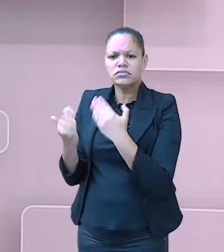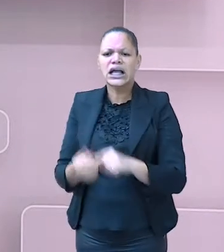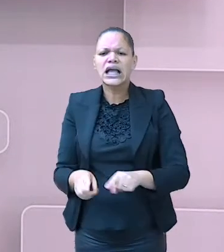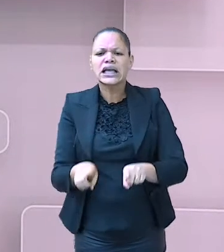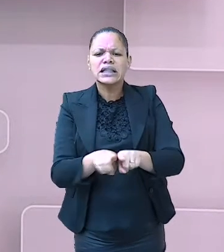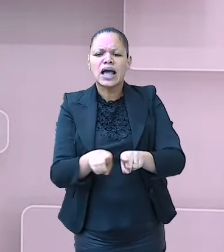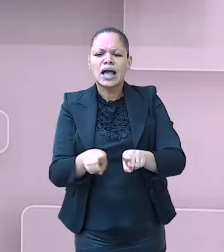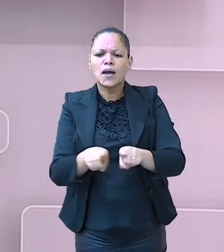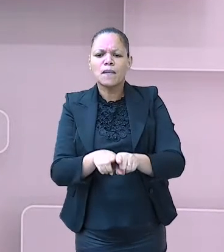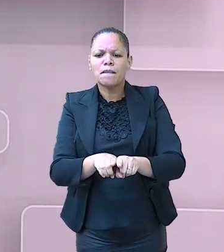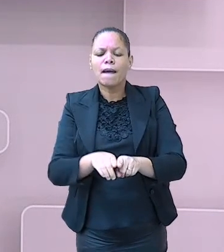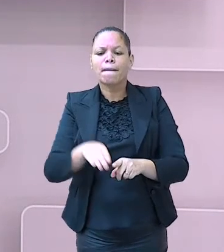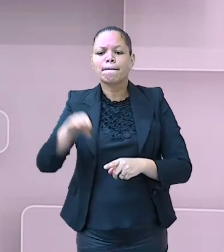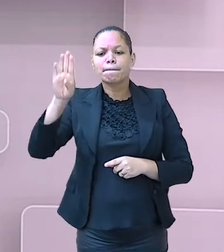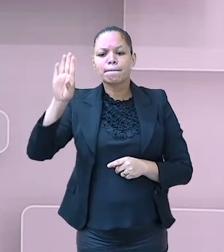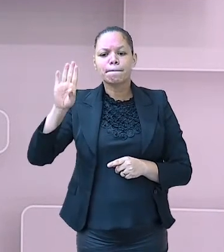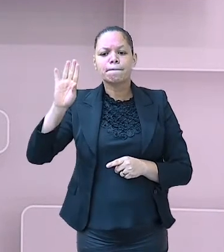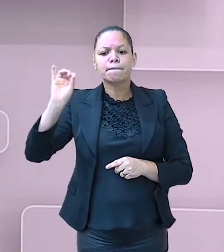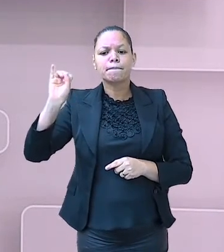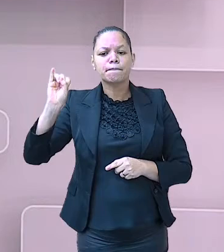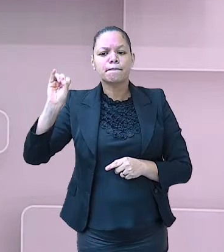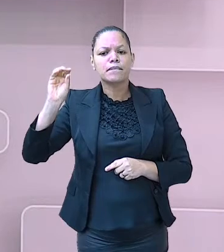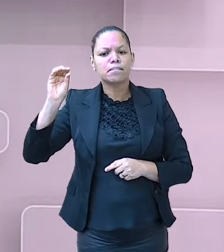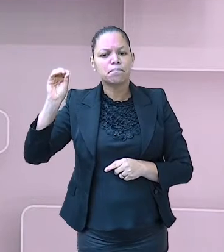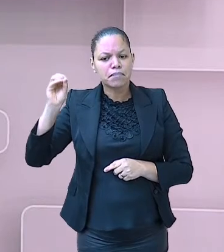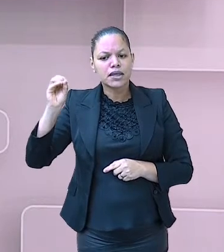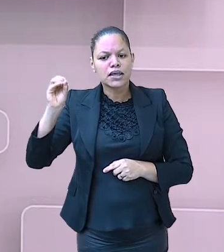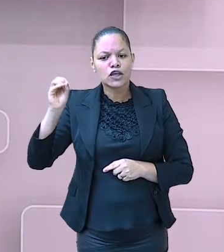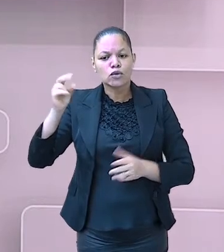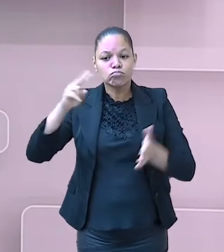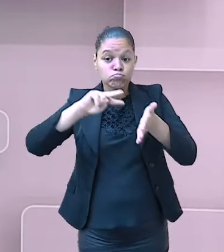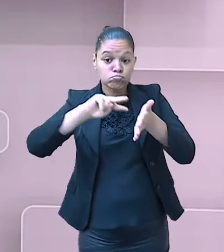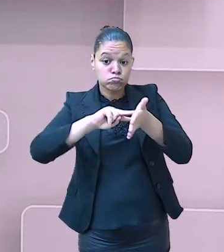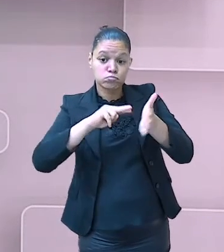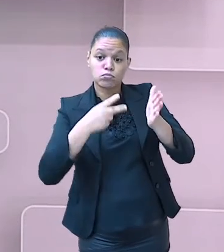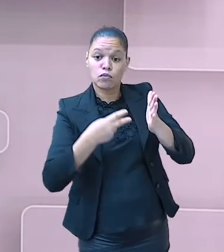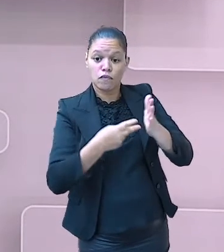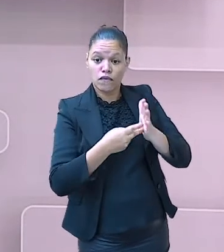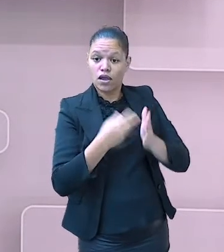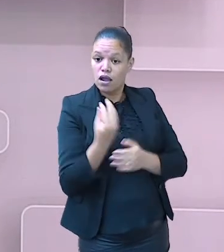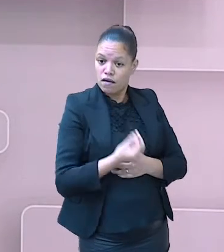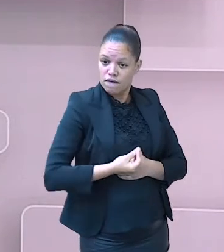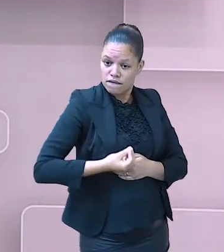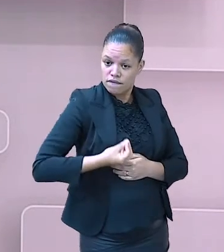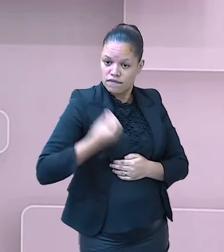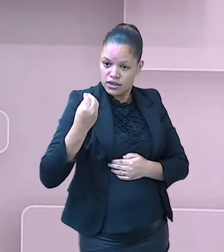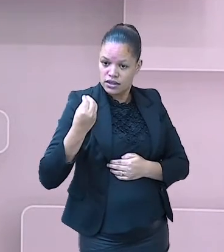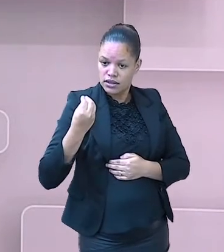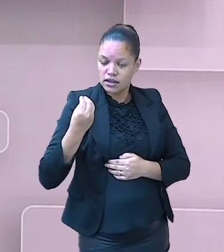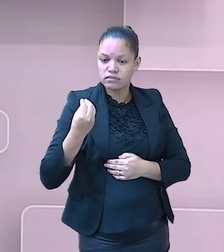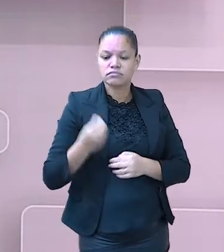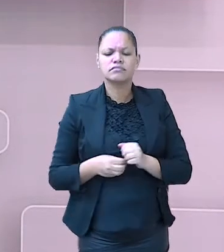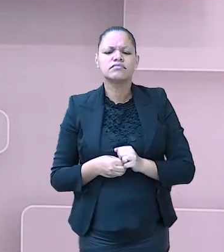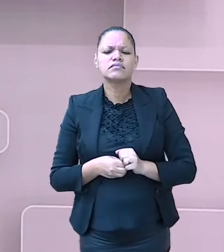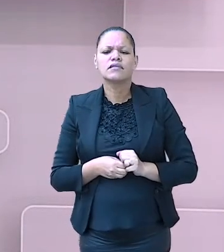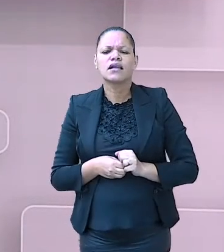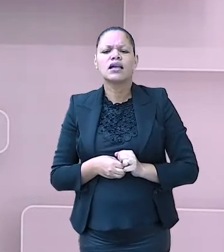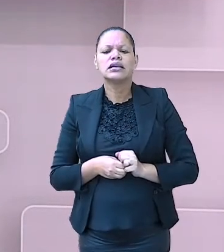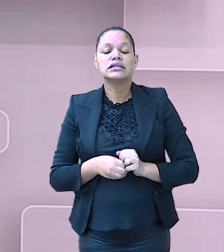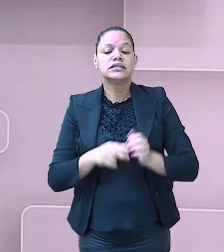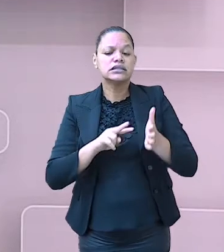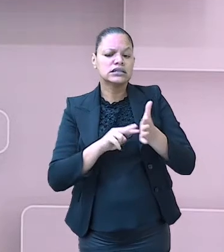de vida aquática e uma parte de vida terrestre. Na parte de